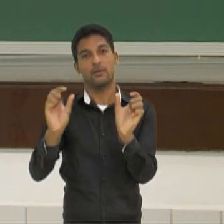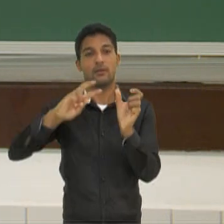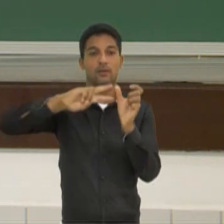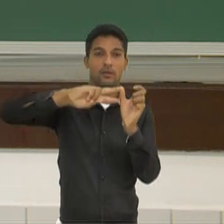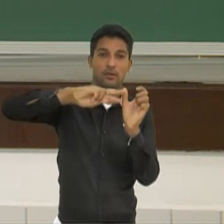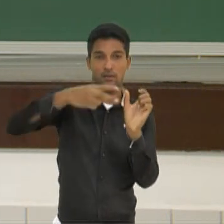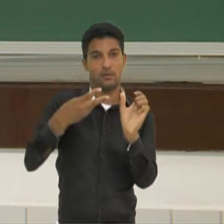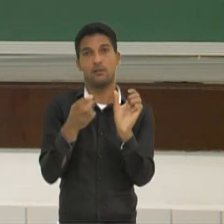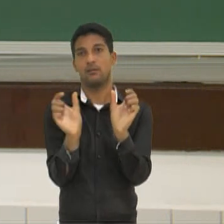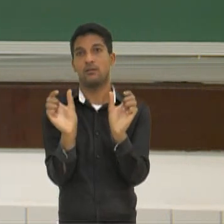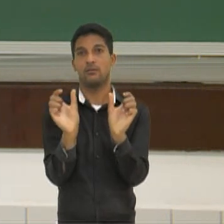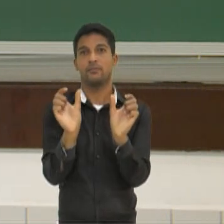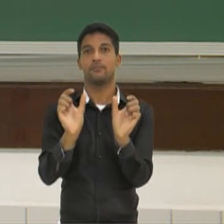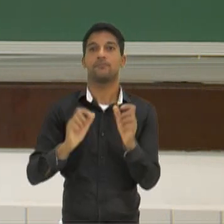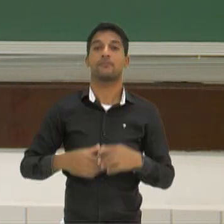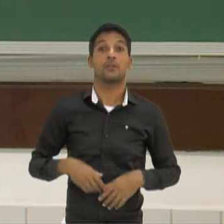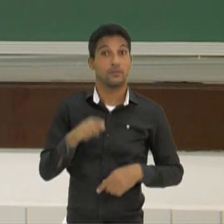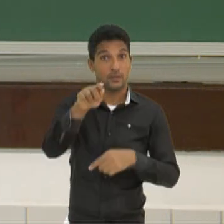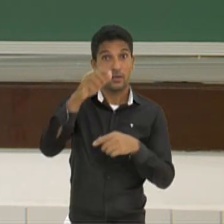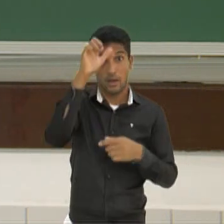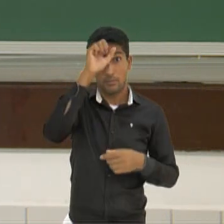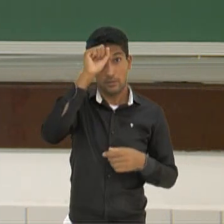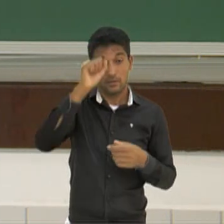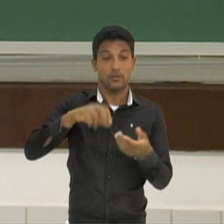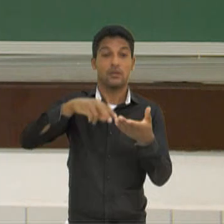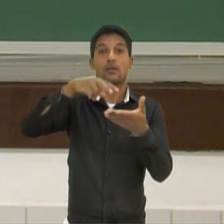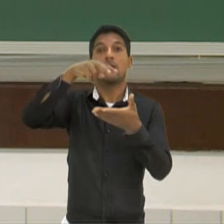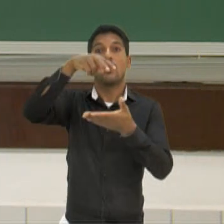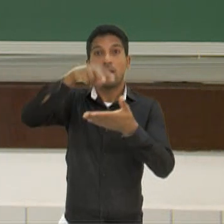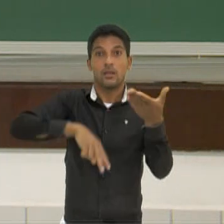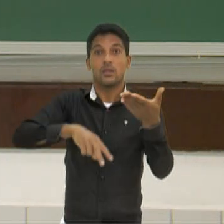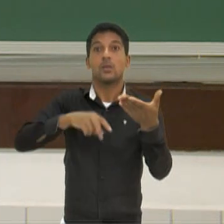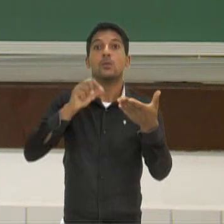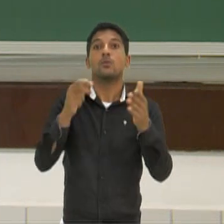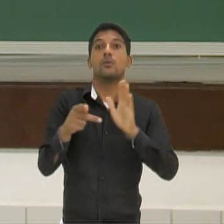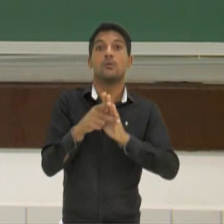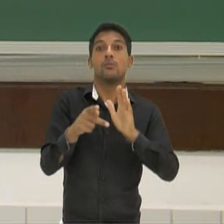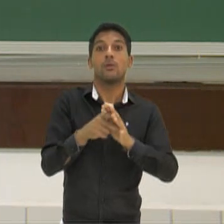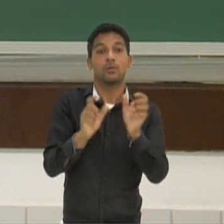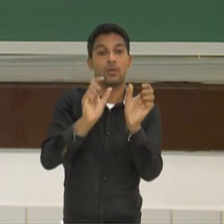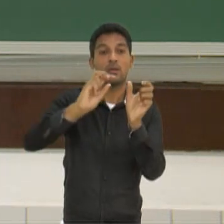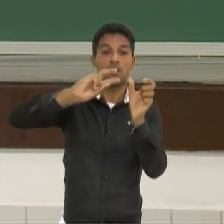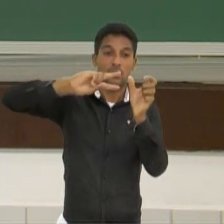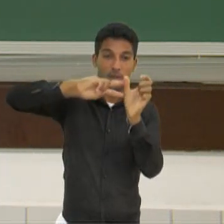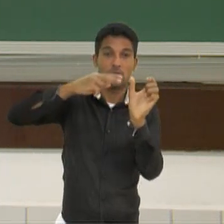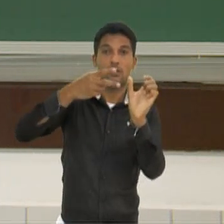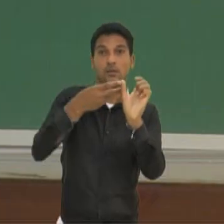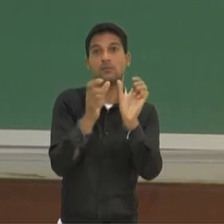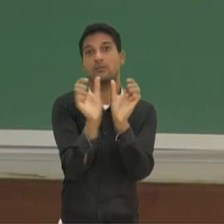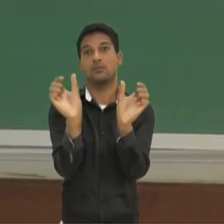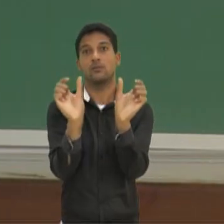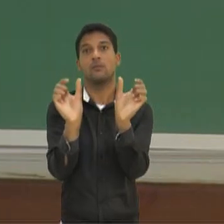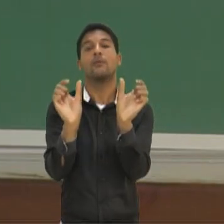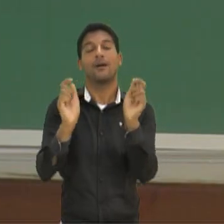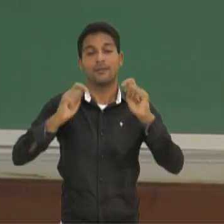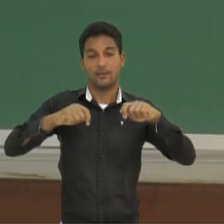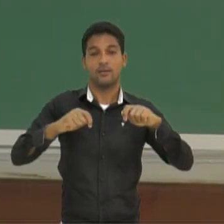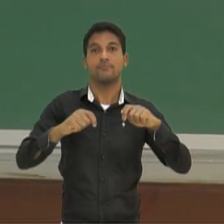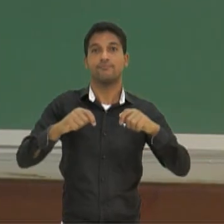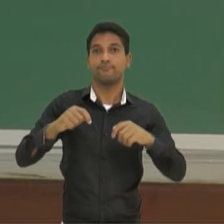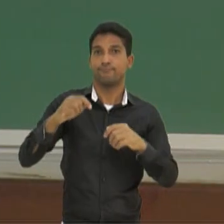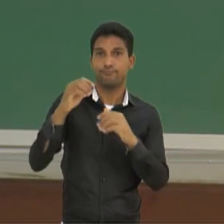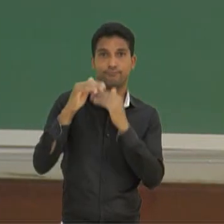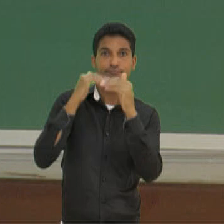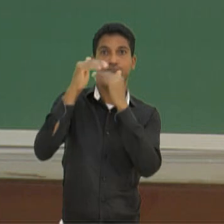dos textos e a interpretação se torna cada vez mais fácil, né? Os textos se tornam mais decodificáveis. Então, aqui a